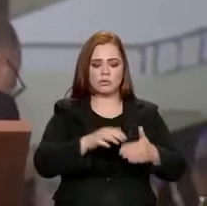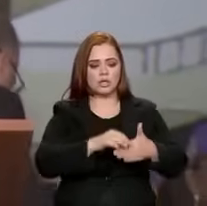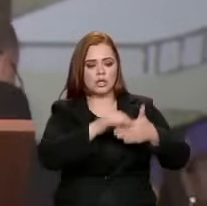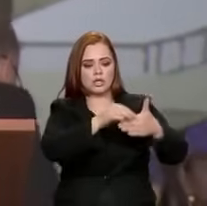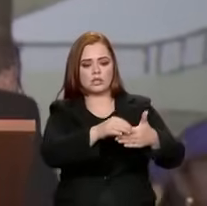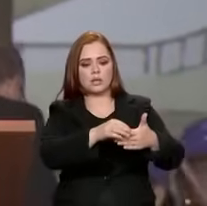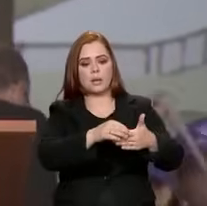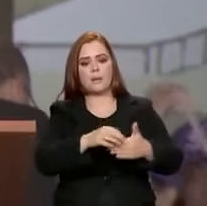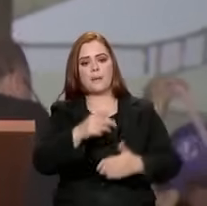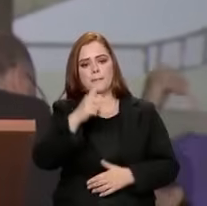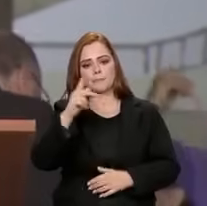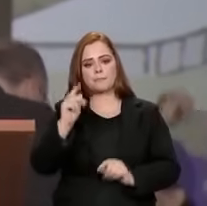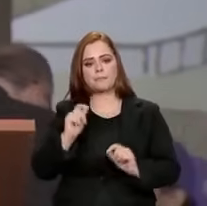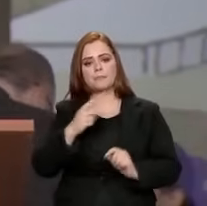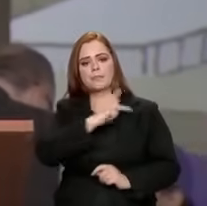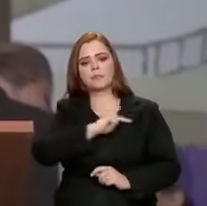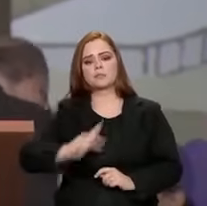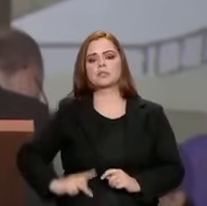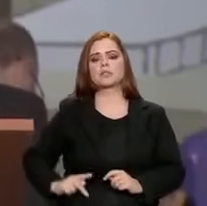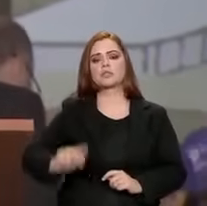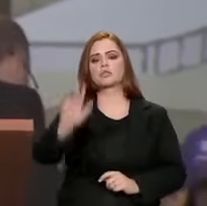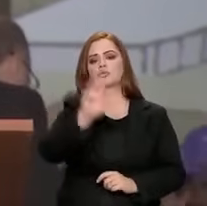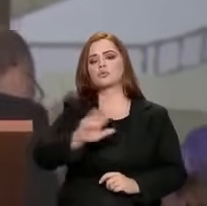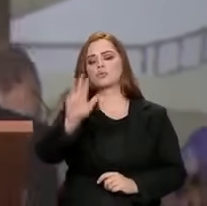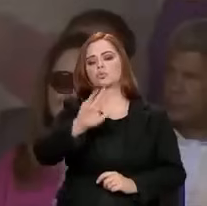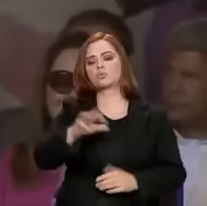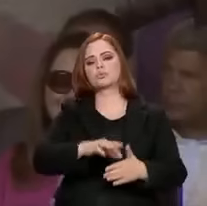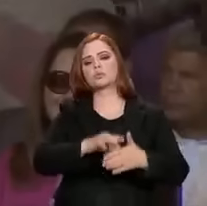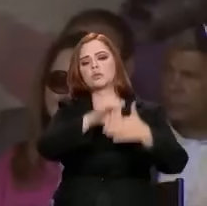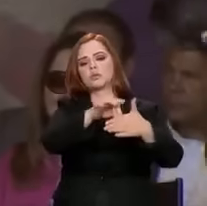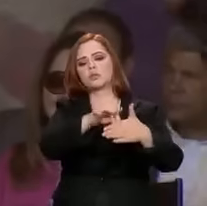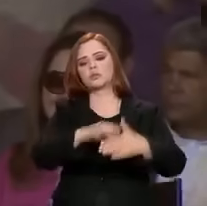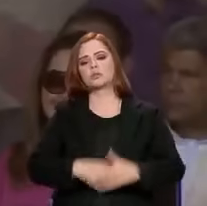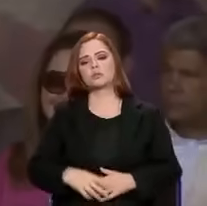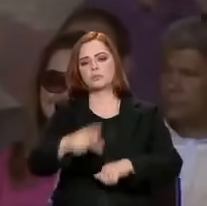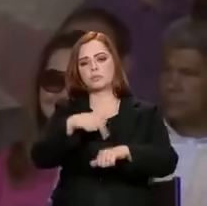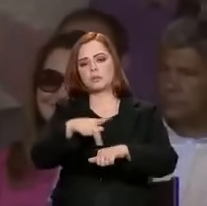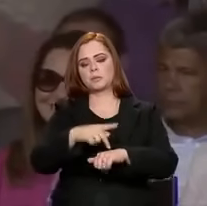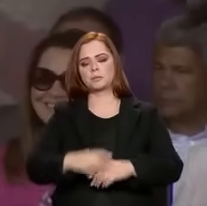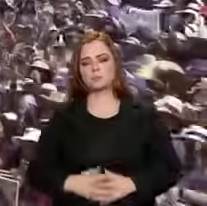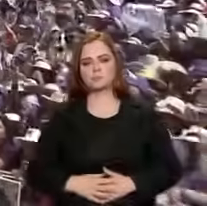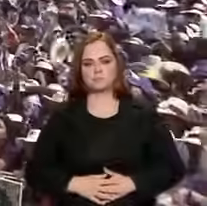por Luiz Inácio Lula da Silva